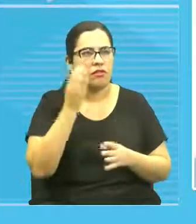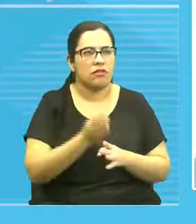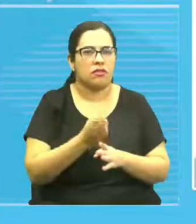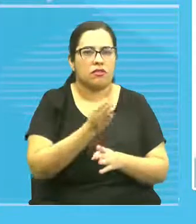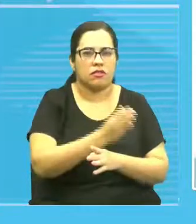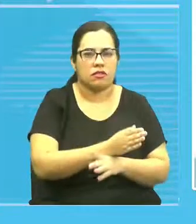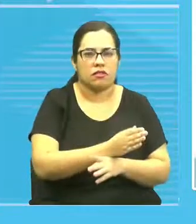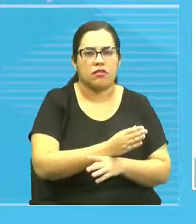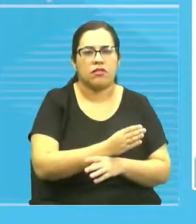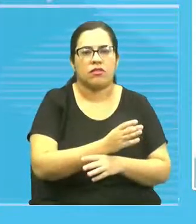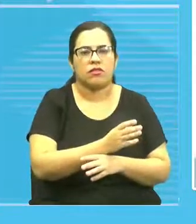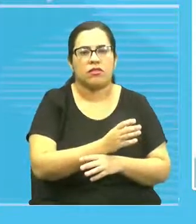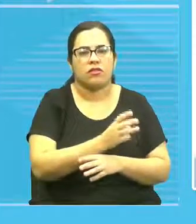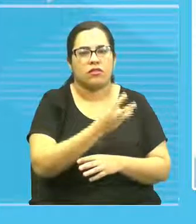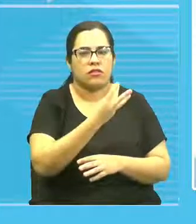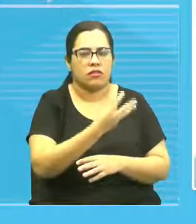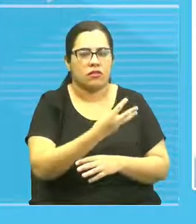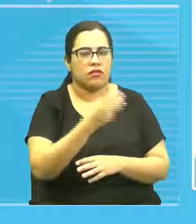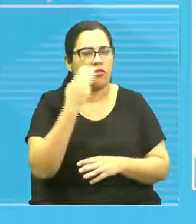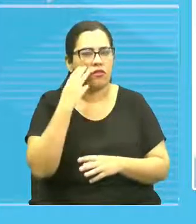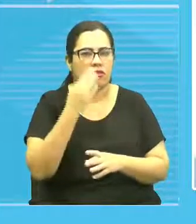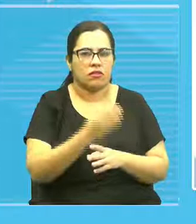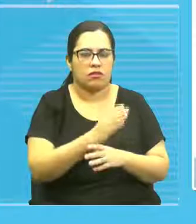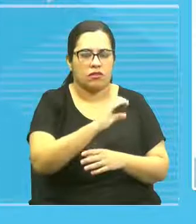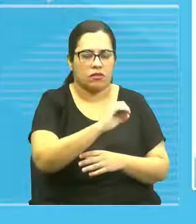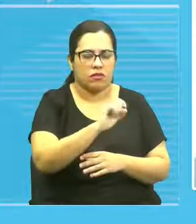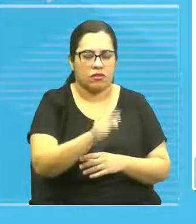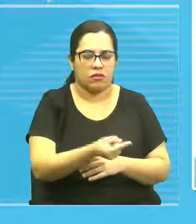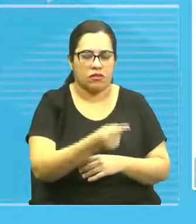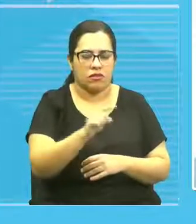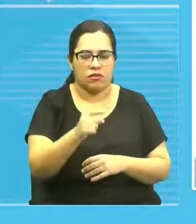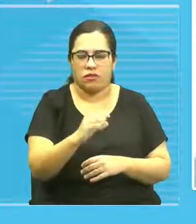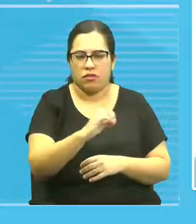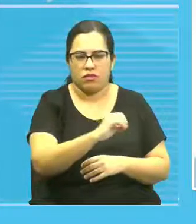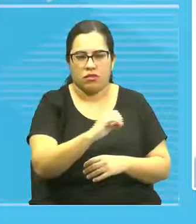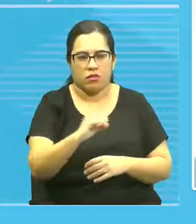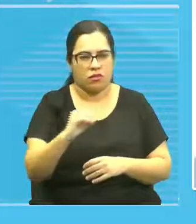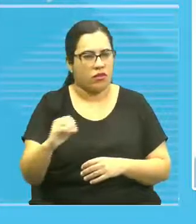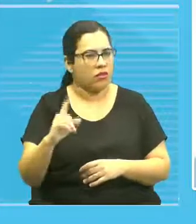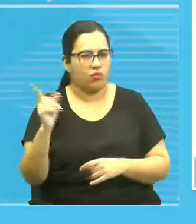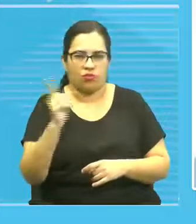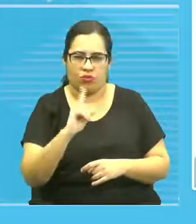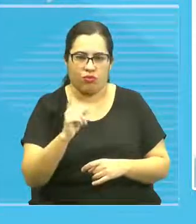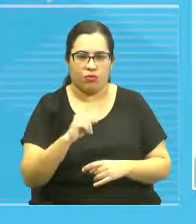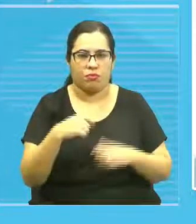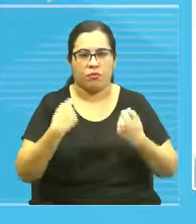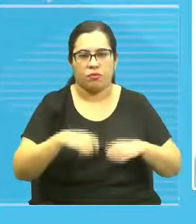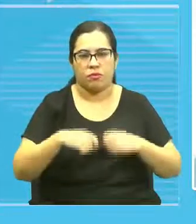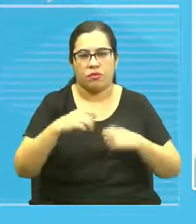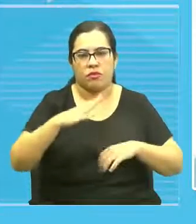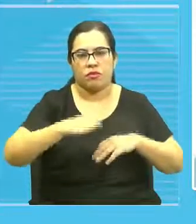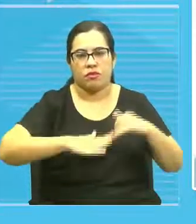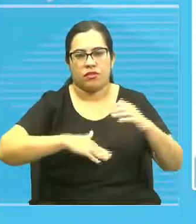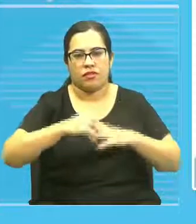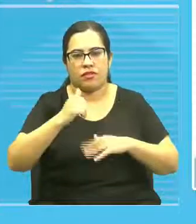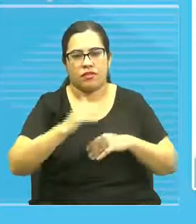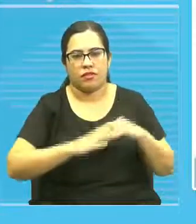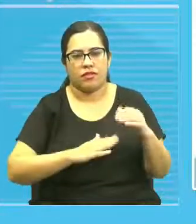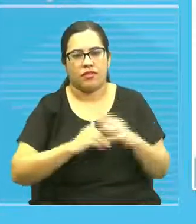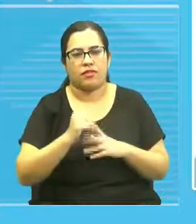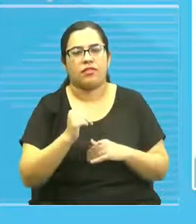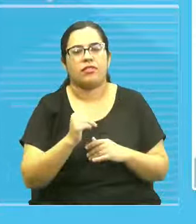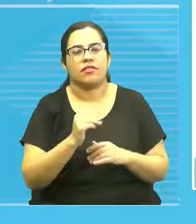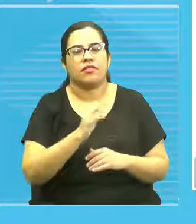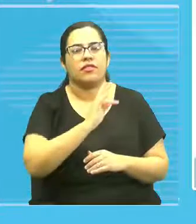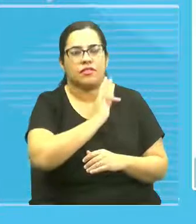últimos algarismos depois da vírgula. Ele quer saber se tu domina a técnica de resolver aquela questão.